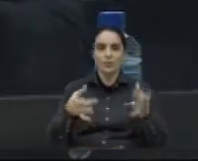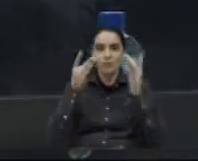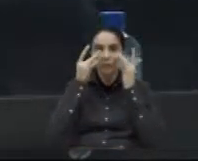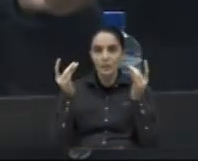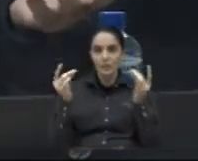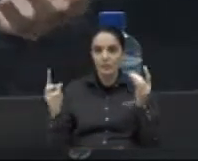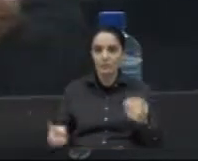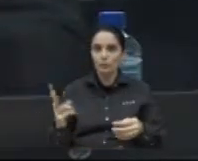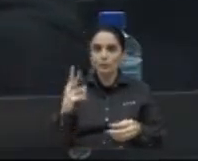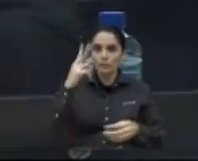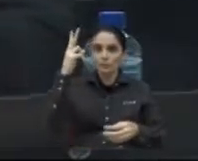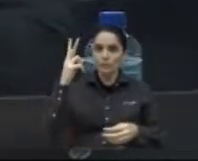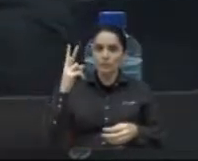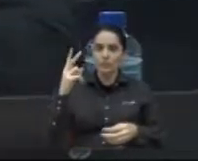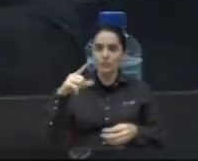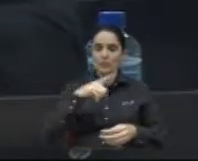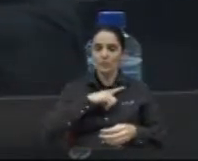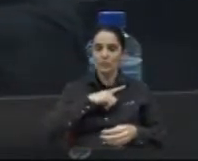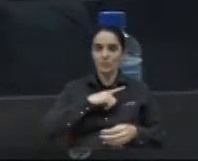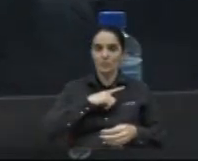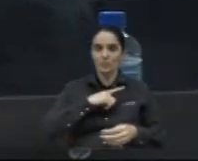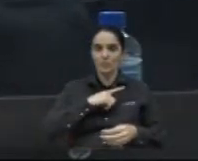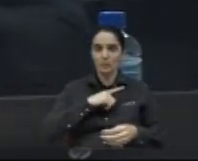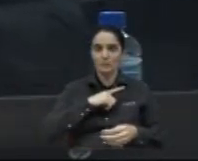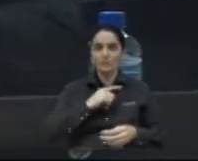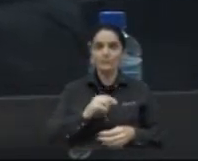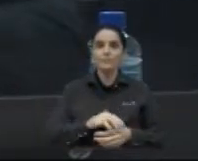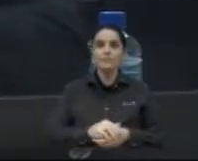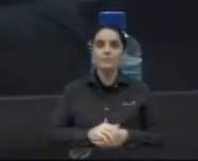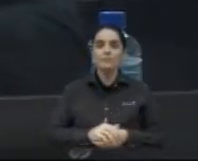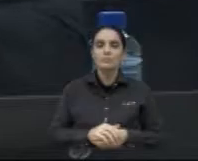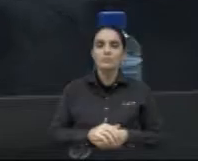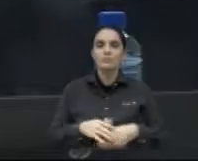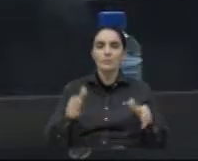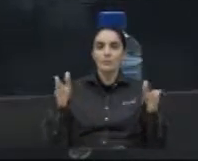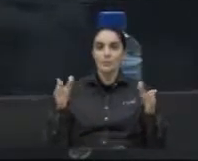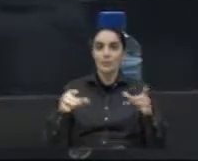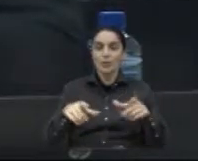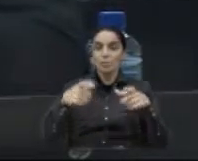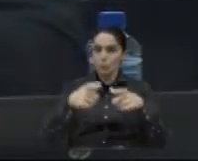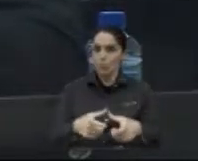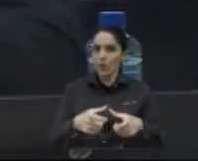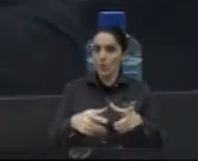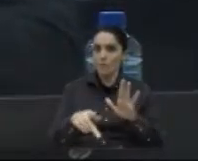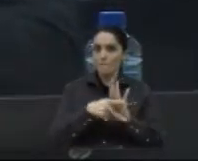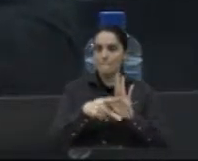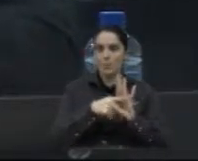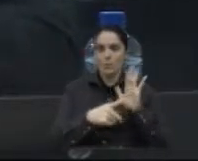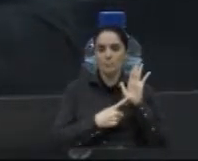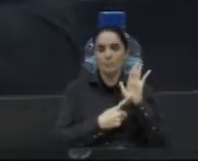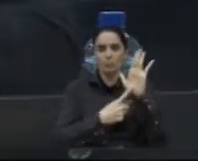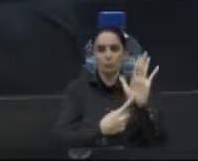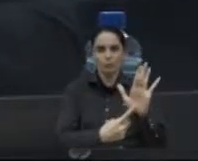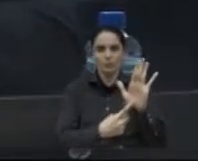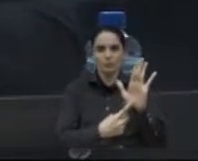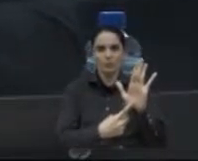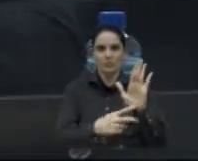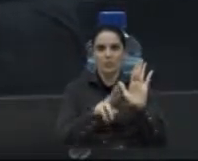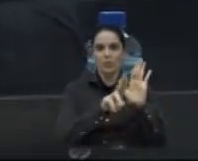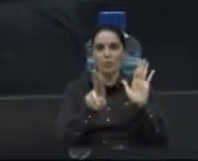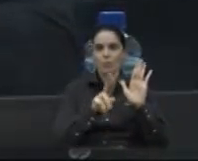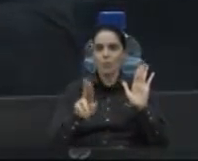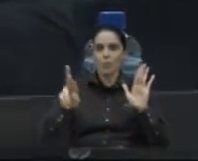Vitória, ali naquela galeria. Eu acho que todos os artistas que por ali passarão, todas as pessoas que por ali passarão,